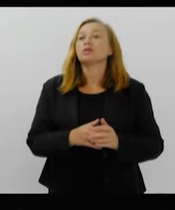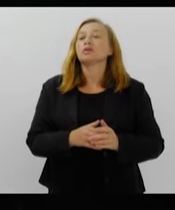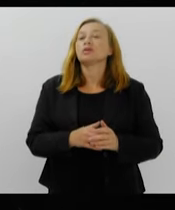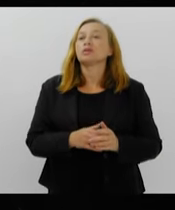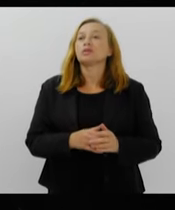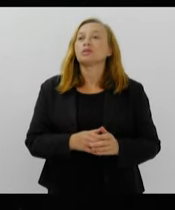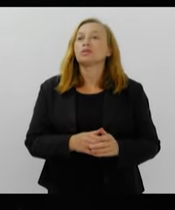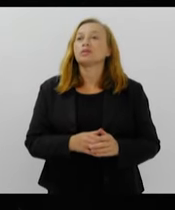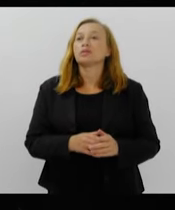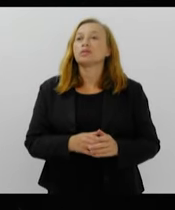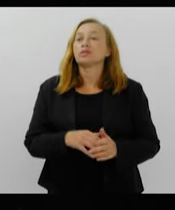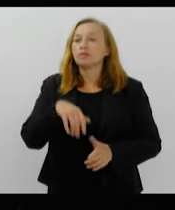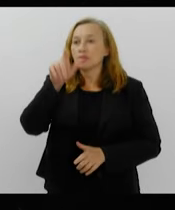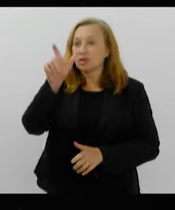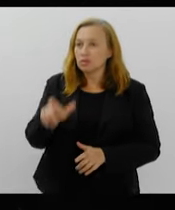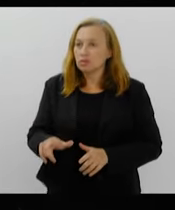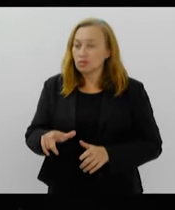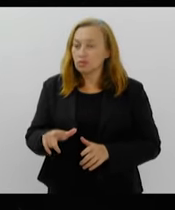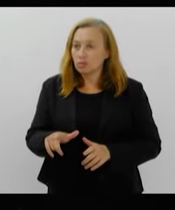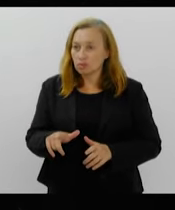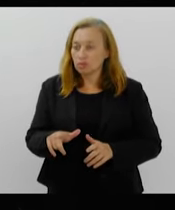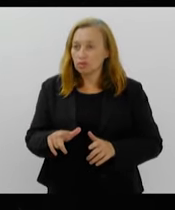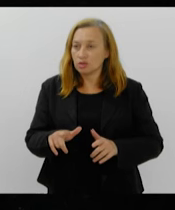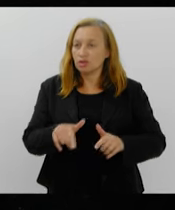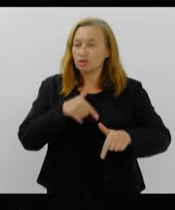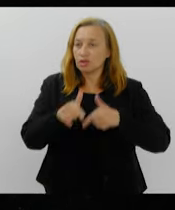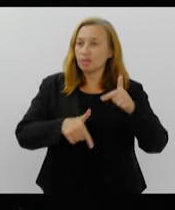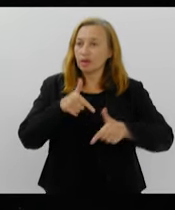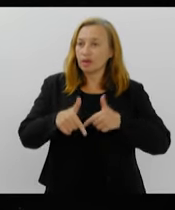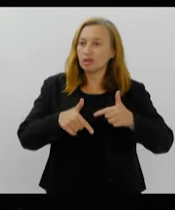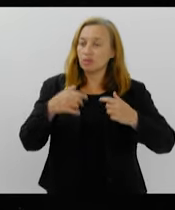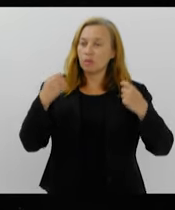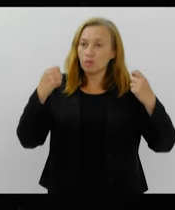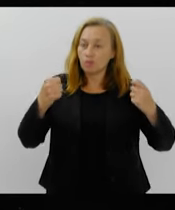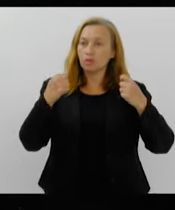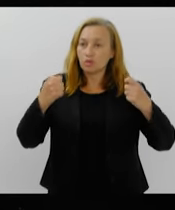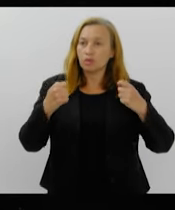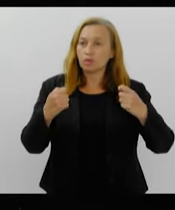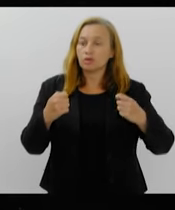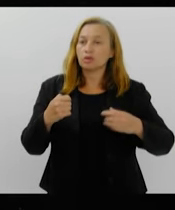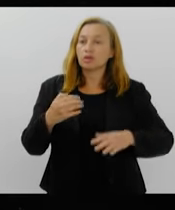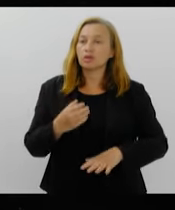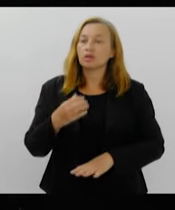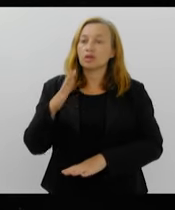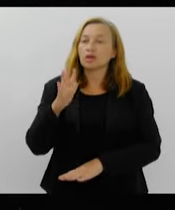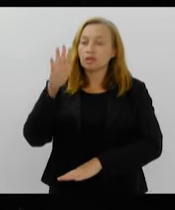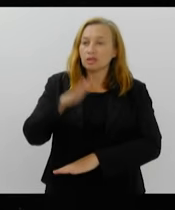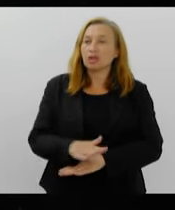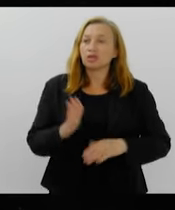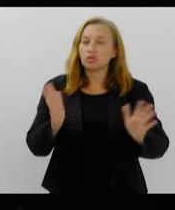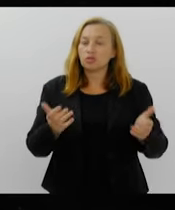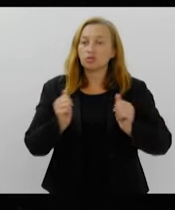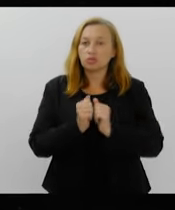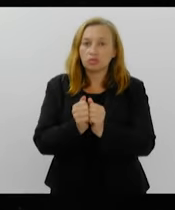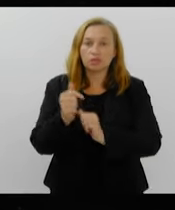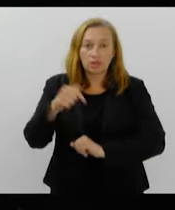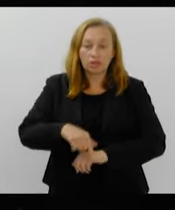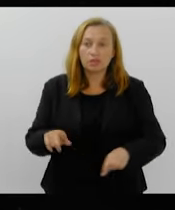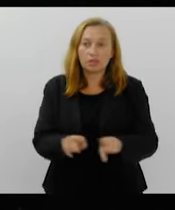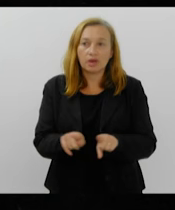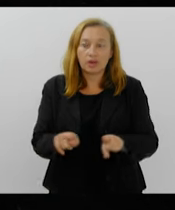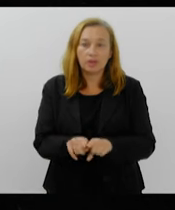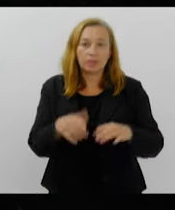reivindicando seus direitos acompanham aqui a sessão na tarde de hoje também saudá-los eu